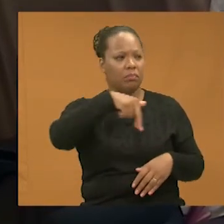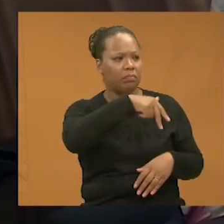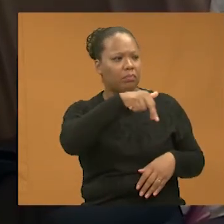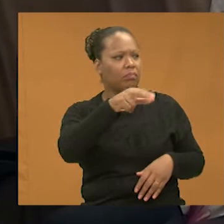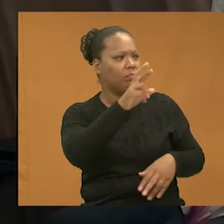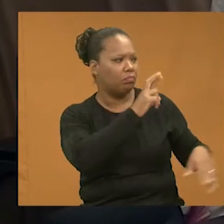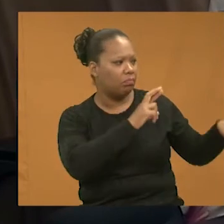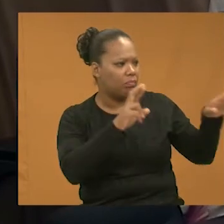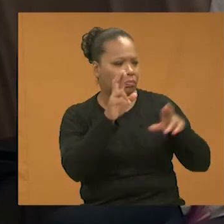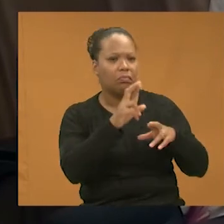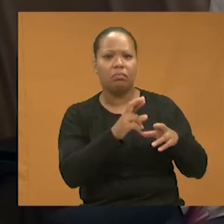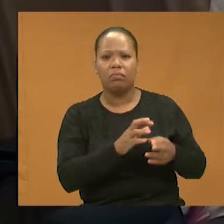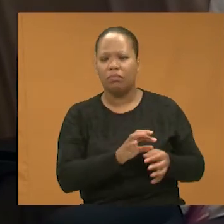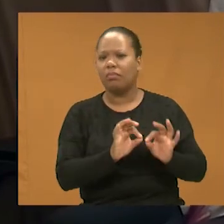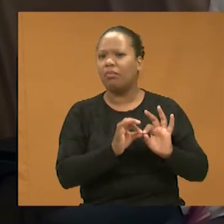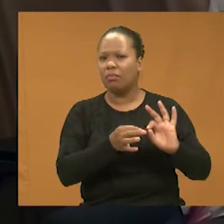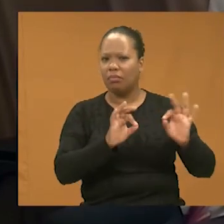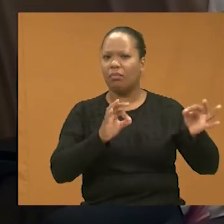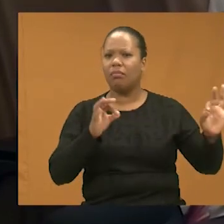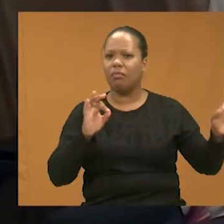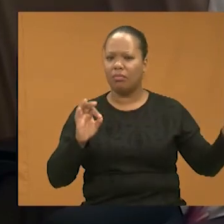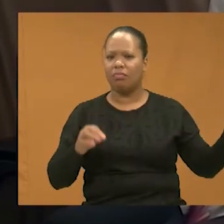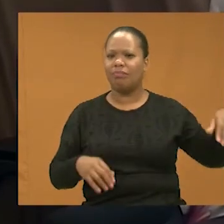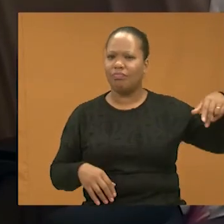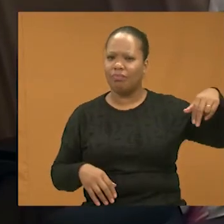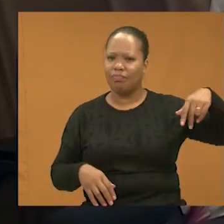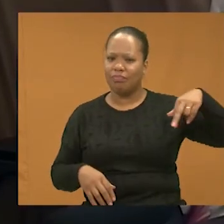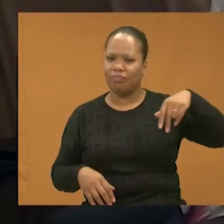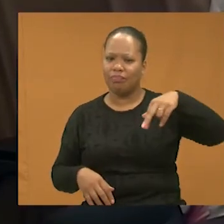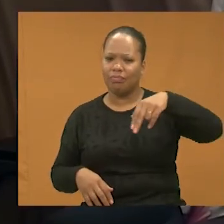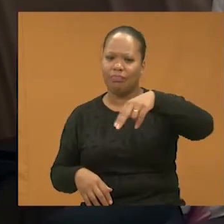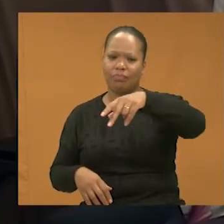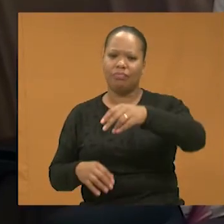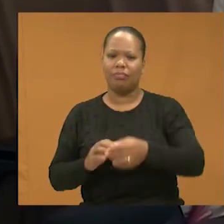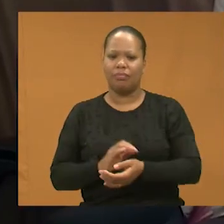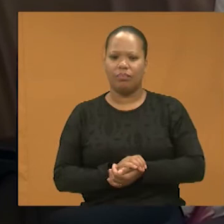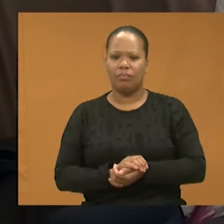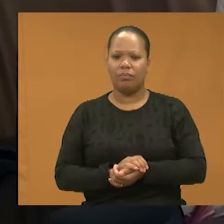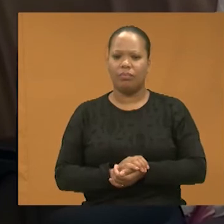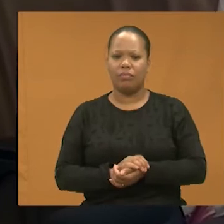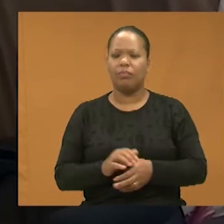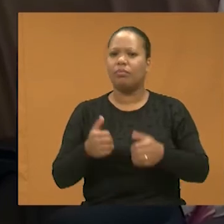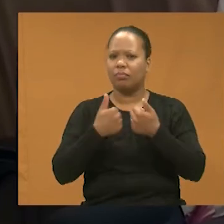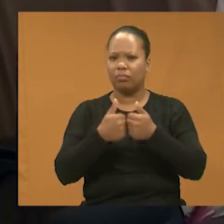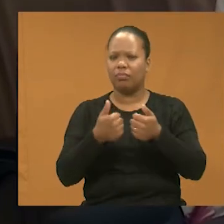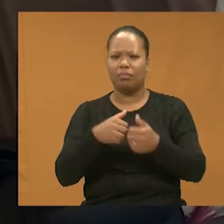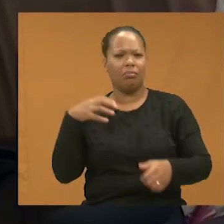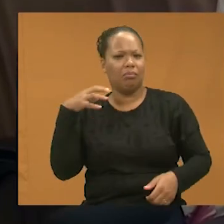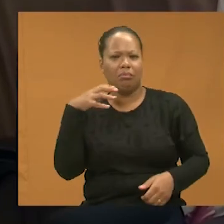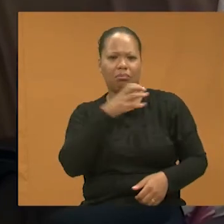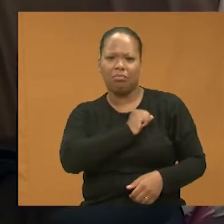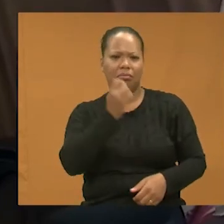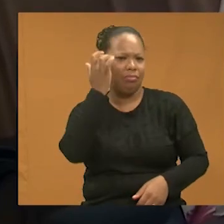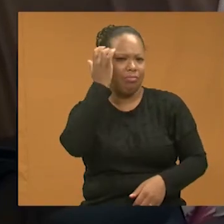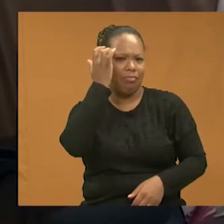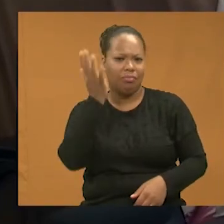e realmente vê que é uma distância muito grande, mas para fazer a pé. Mas para o transporte coletivo